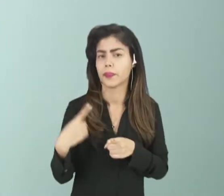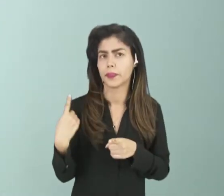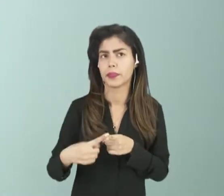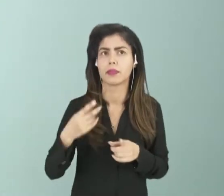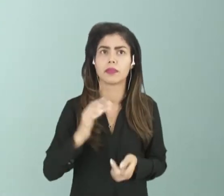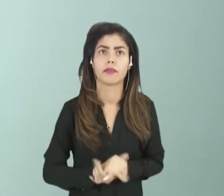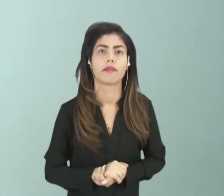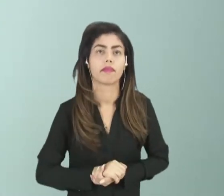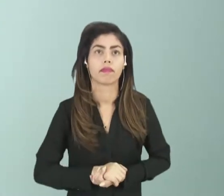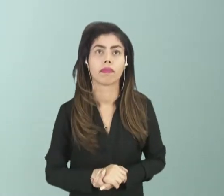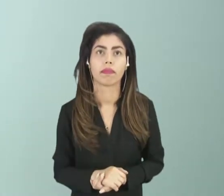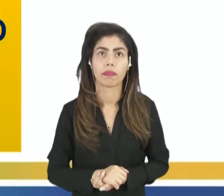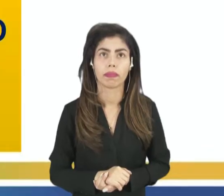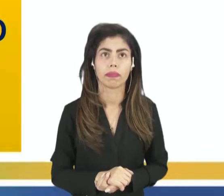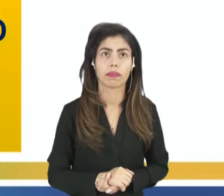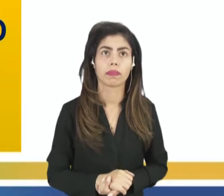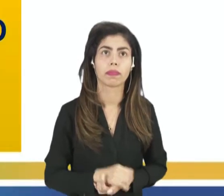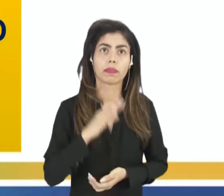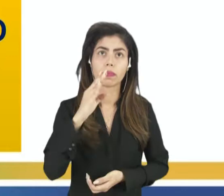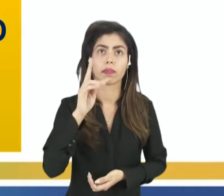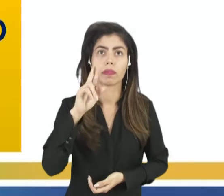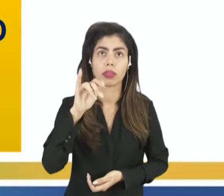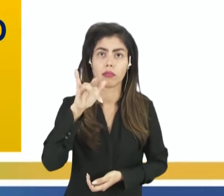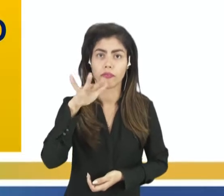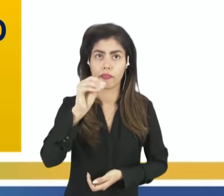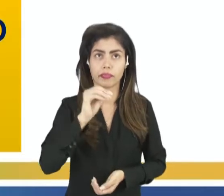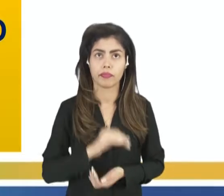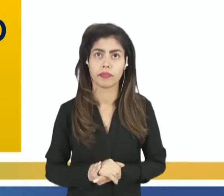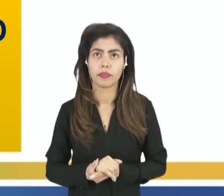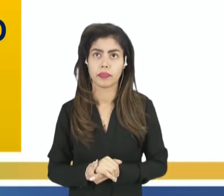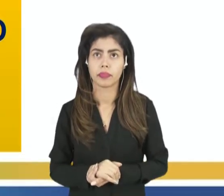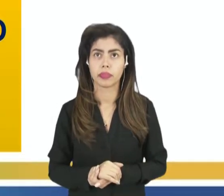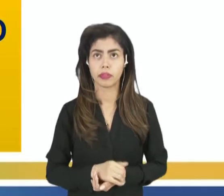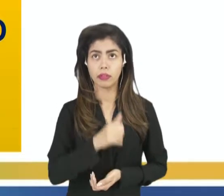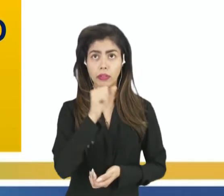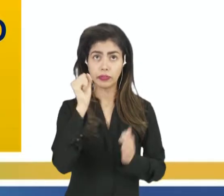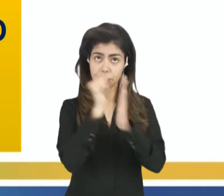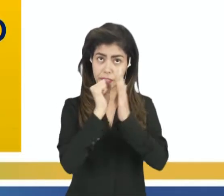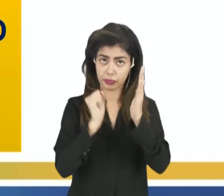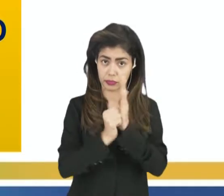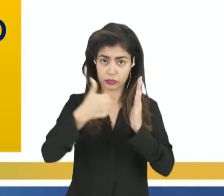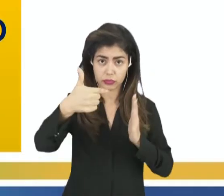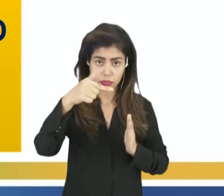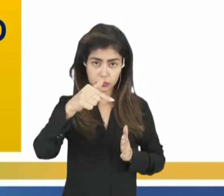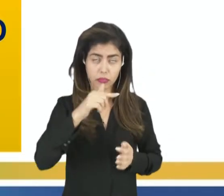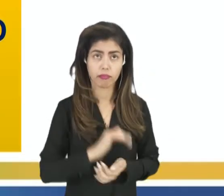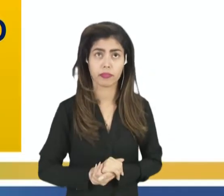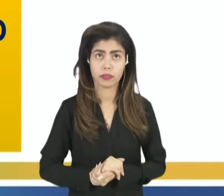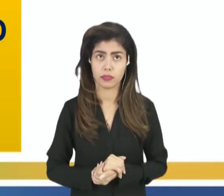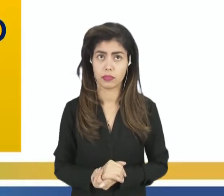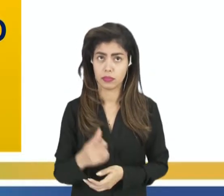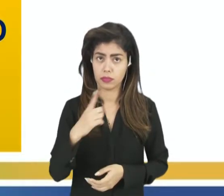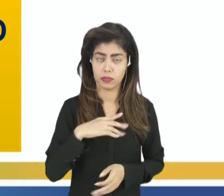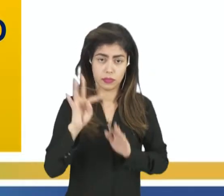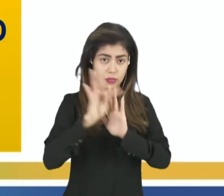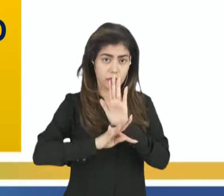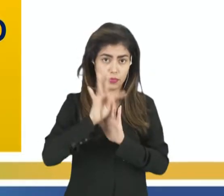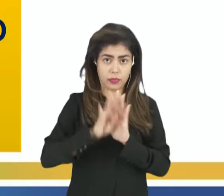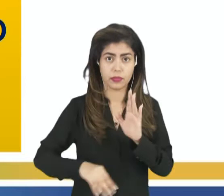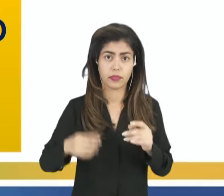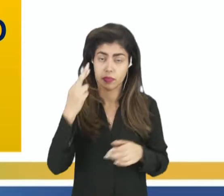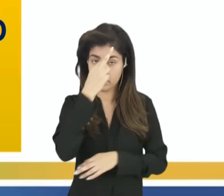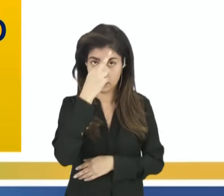quê? Olha só. O contratualismo, Hobbes foi século XVII. Século XVII, contexto histórico,